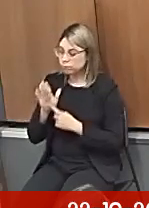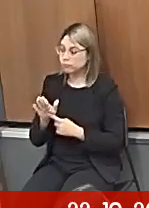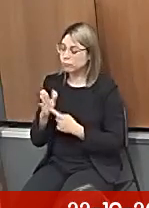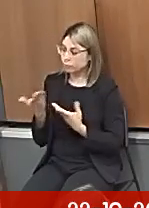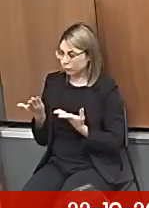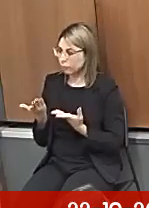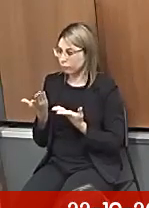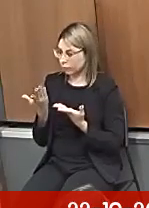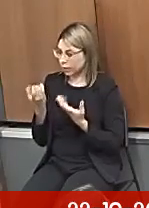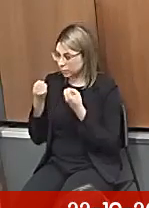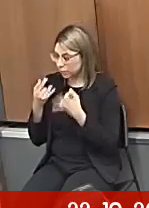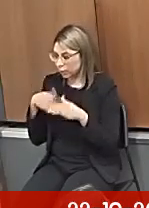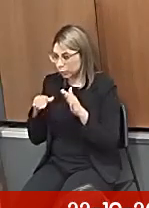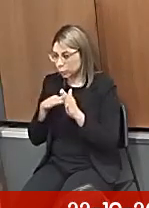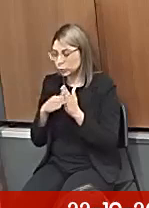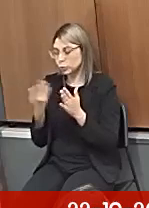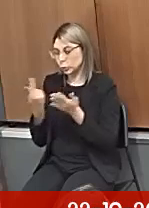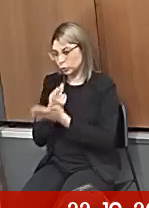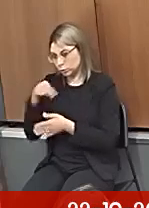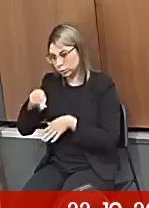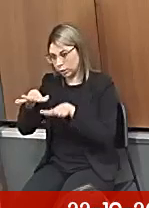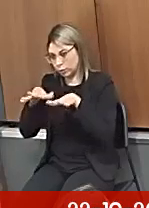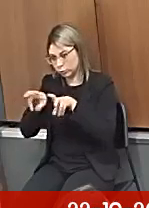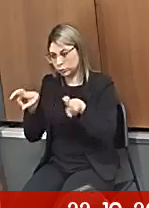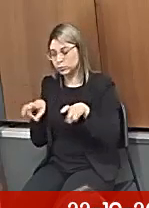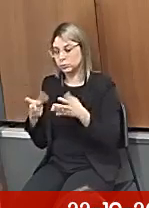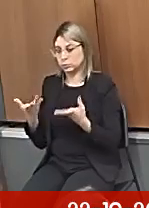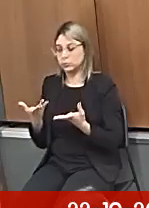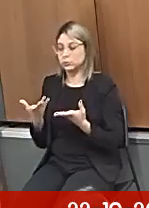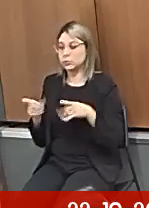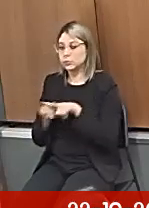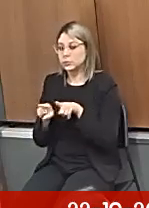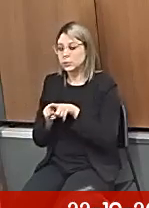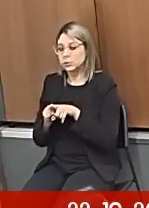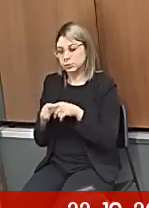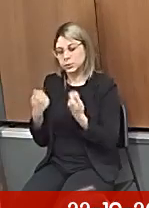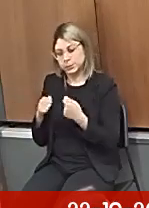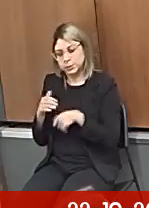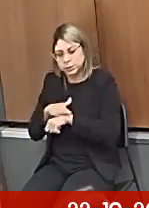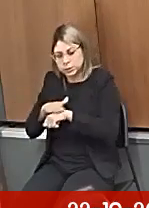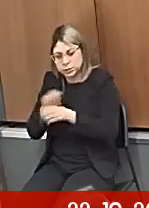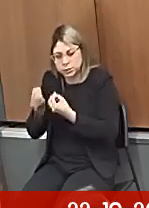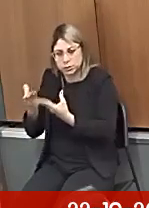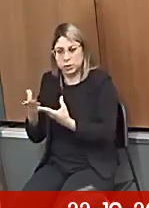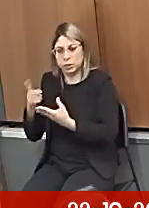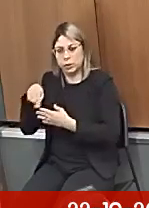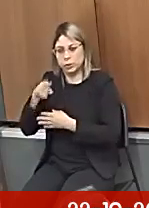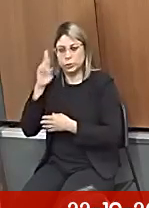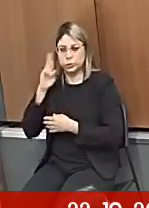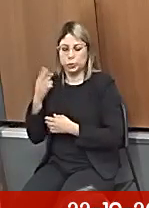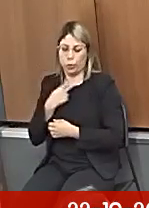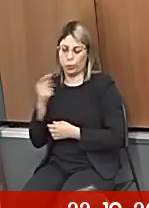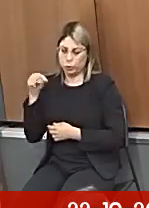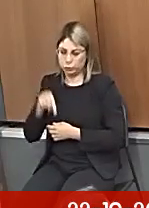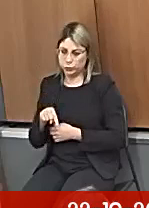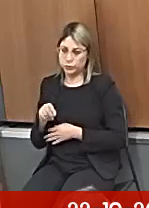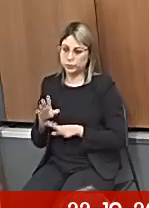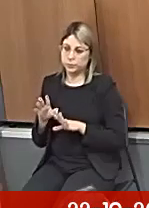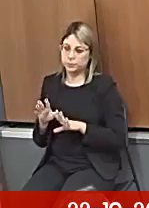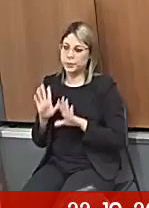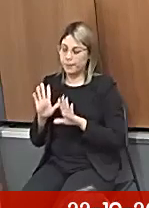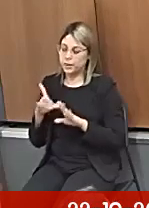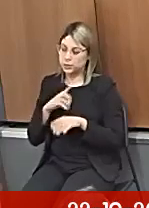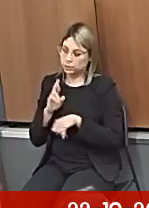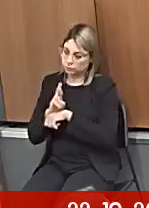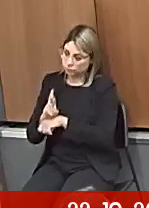essa audiência, né, falar um pouco do que aconteceu nessa audiência e também sensibilizar os outros que não puderam estar aqui presentes, mas que estão